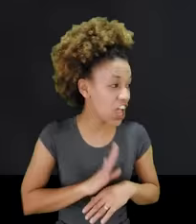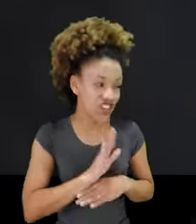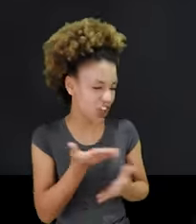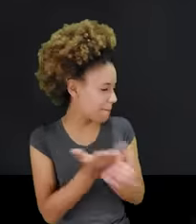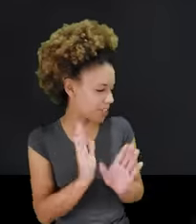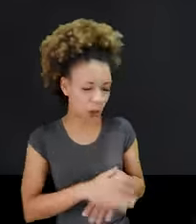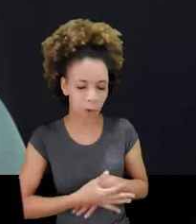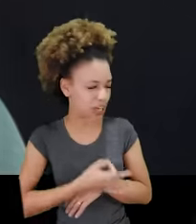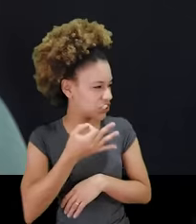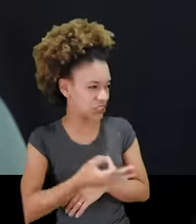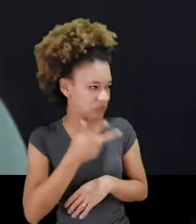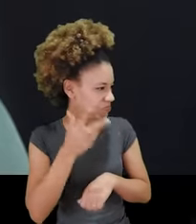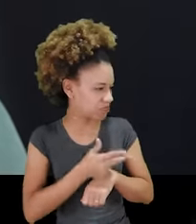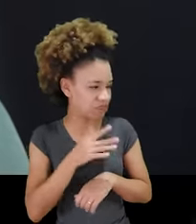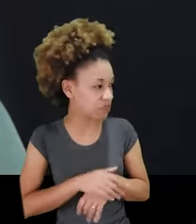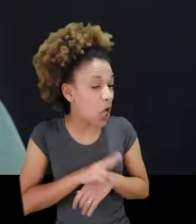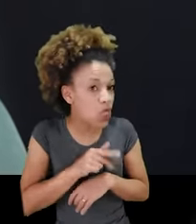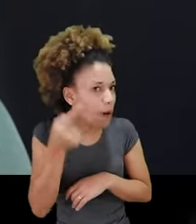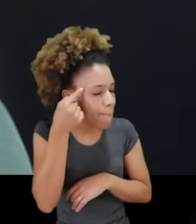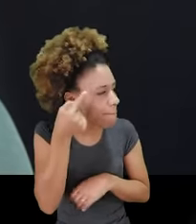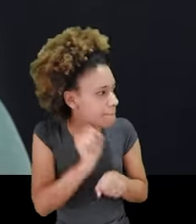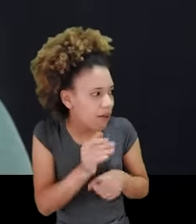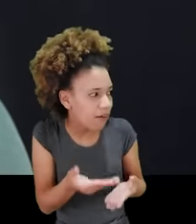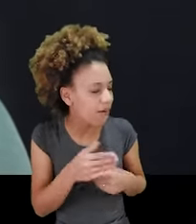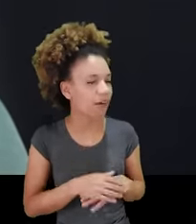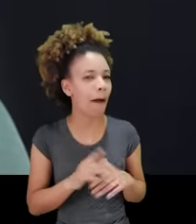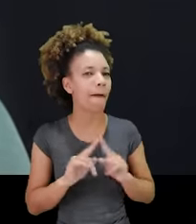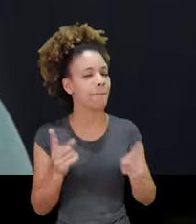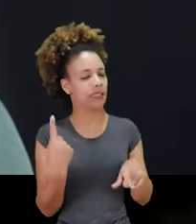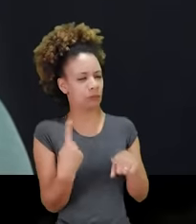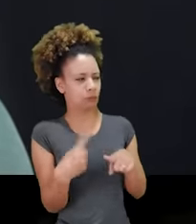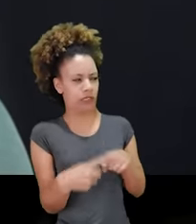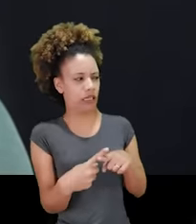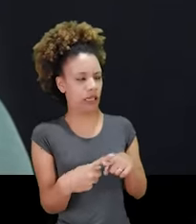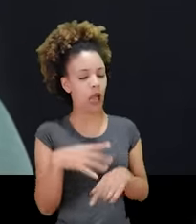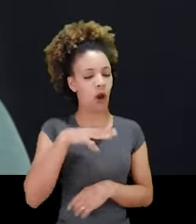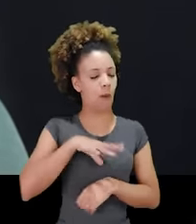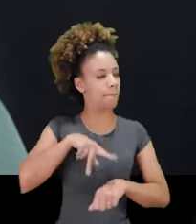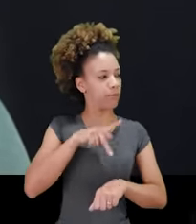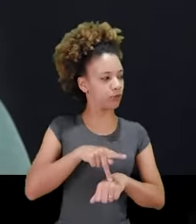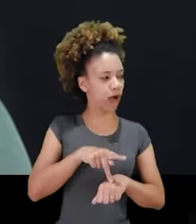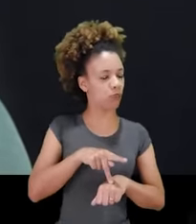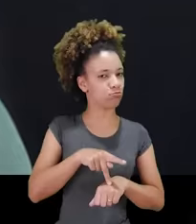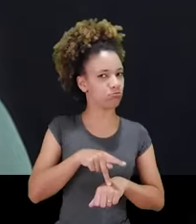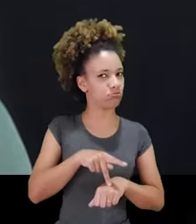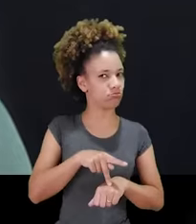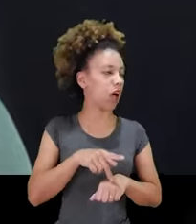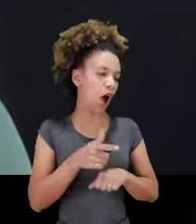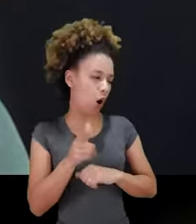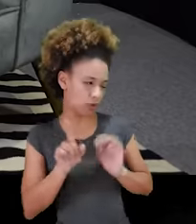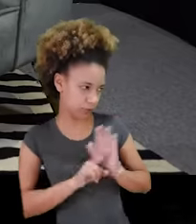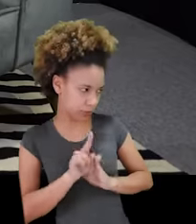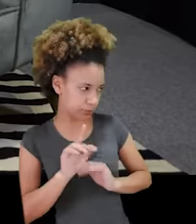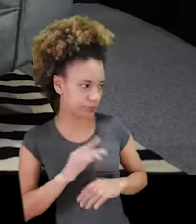machismo. Cara, eu nunca parei para pensar nisso. Mas assim, por que que Portugal... Eu vou fazer outra